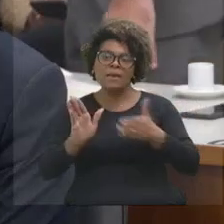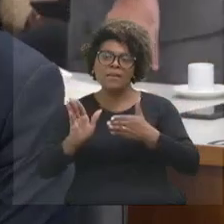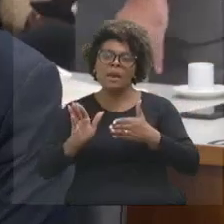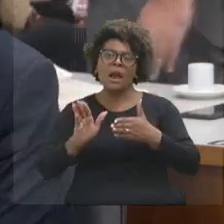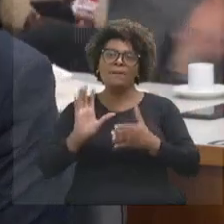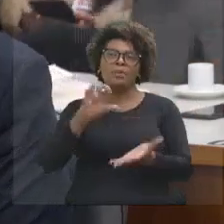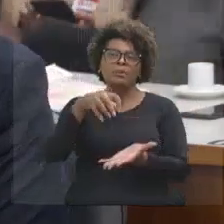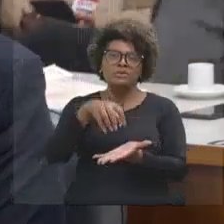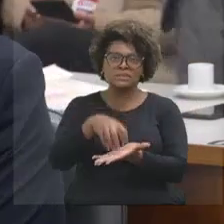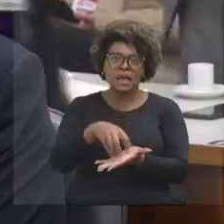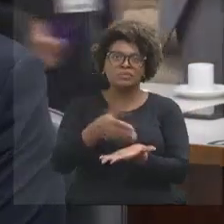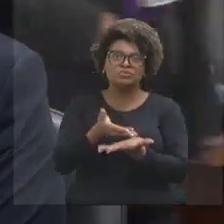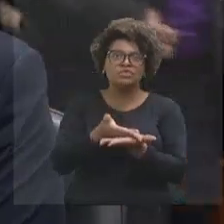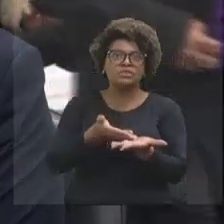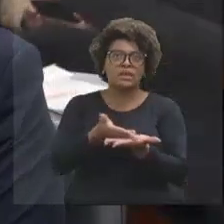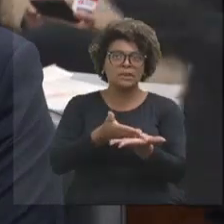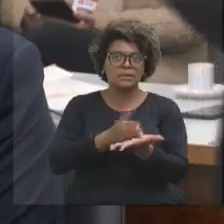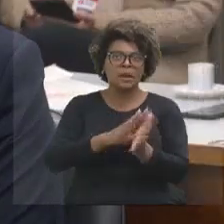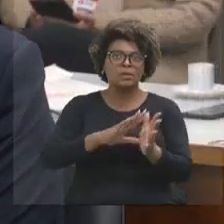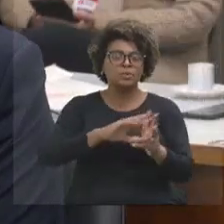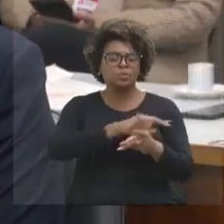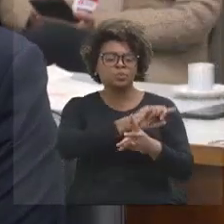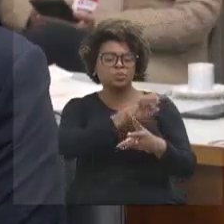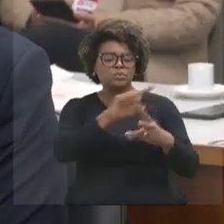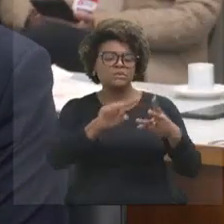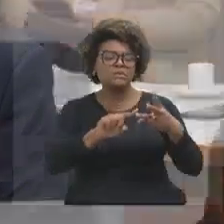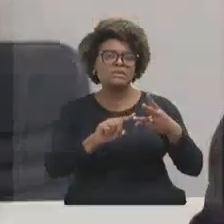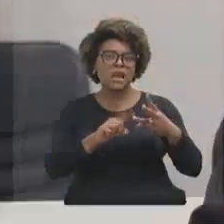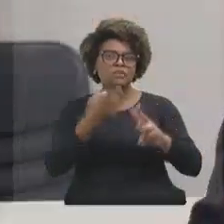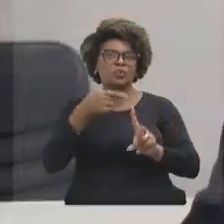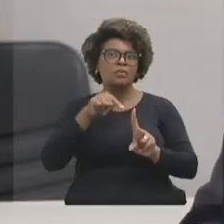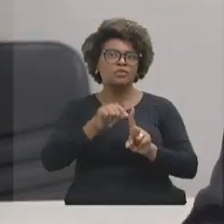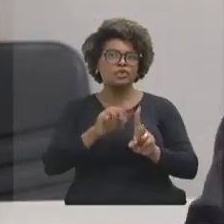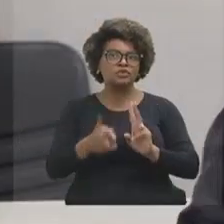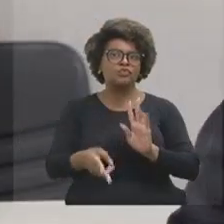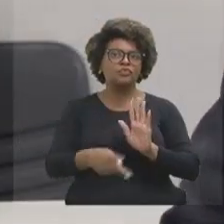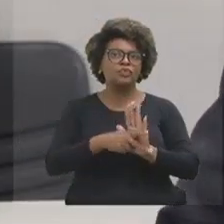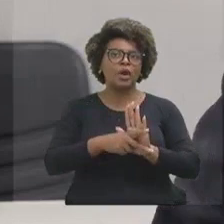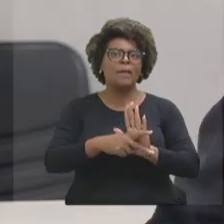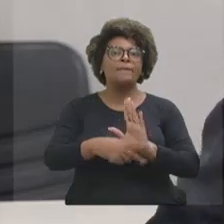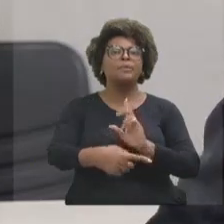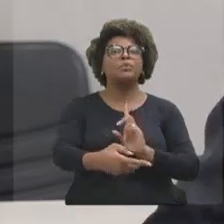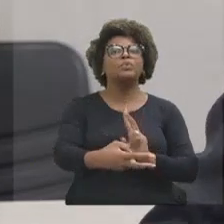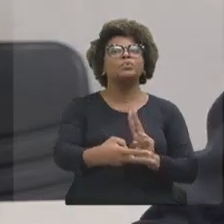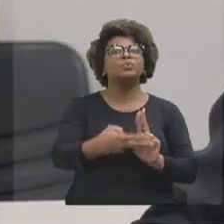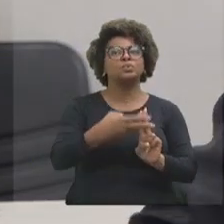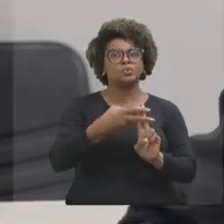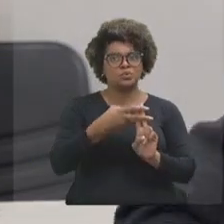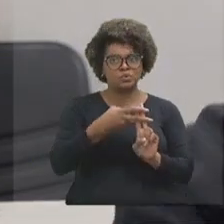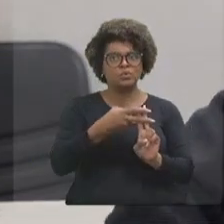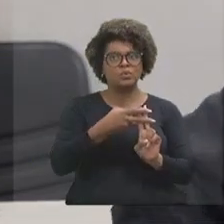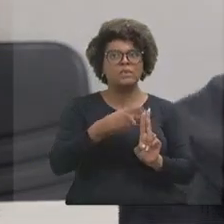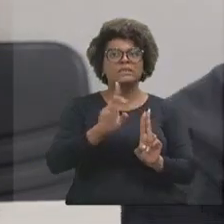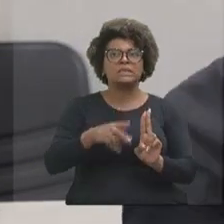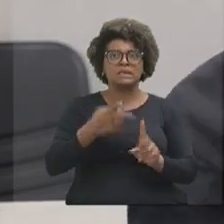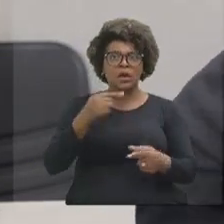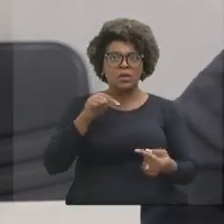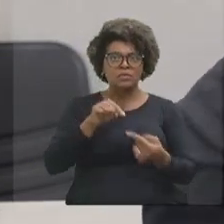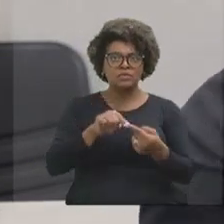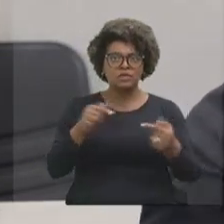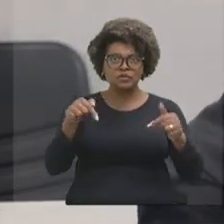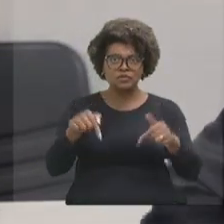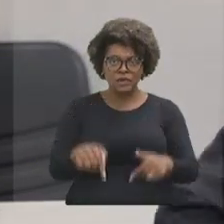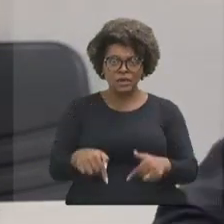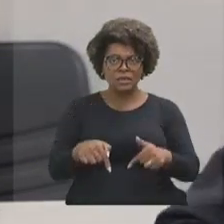tudo faz parte dos objetivos nossos do SUS e é isso que é o nosso objetivo trago aqui